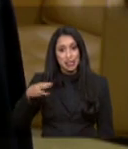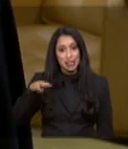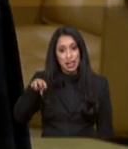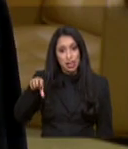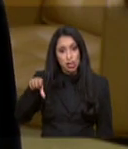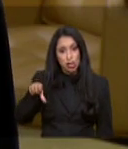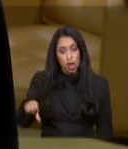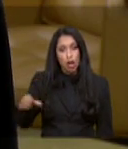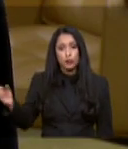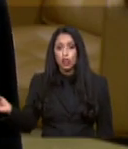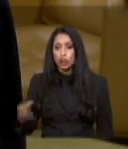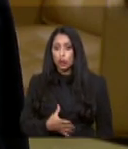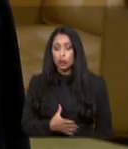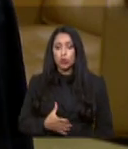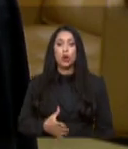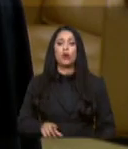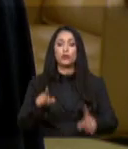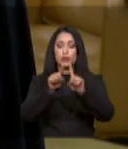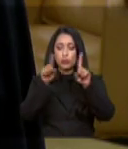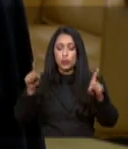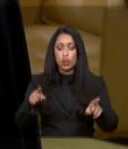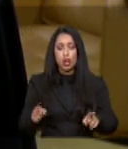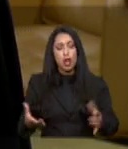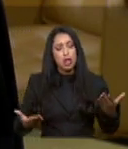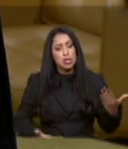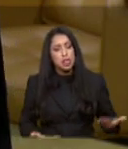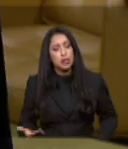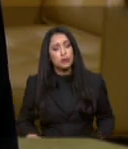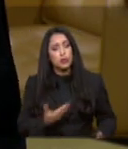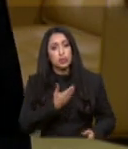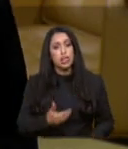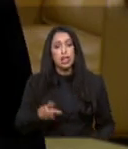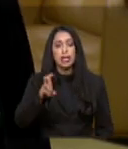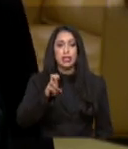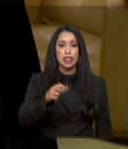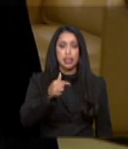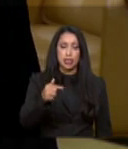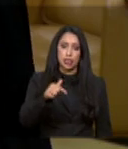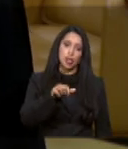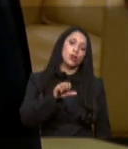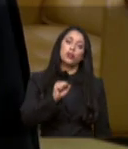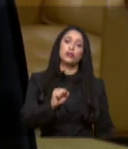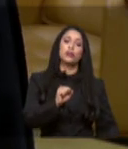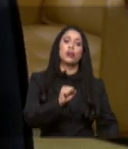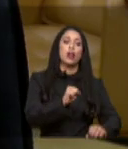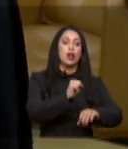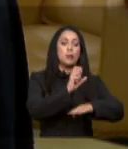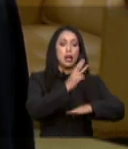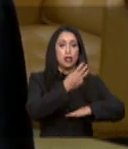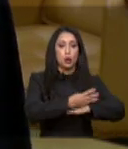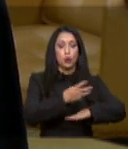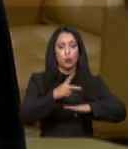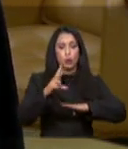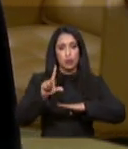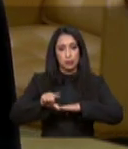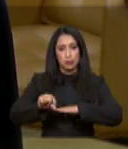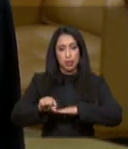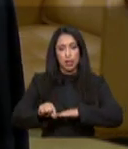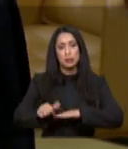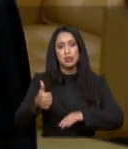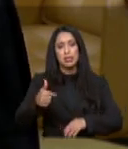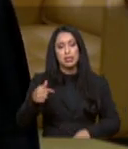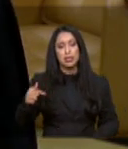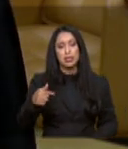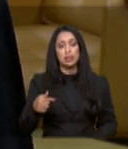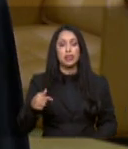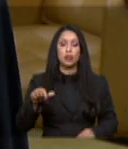739 novos servidores públicos. Serão 568 vagas para o IBAMA e 171 vagas para